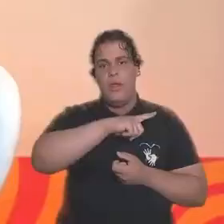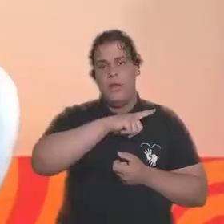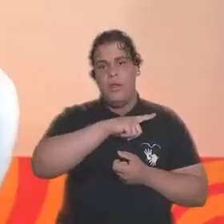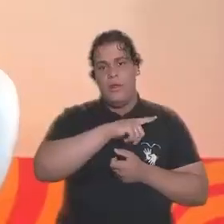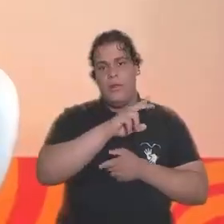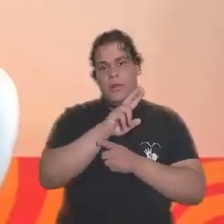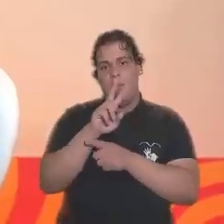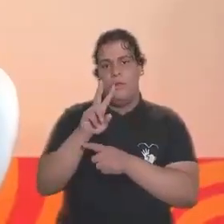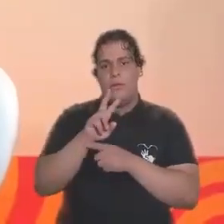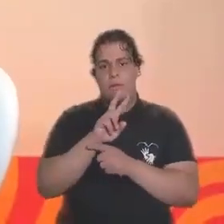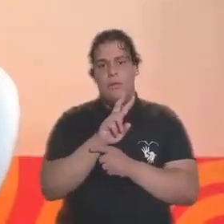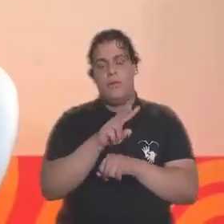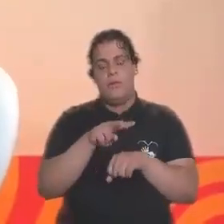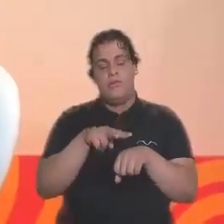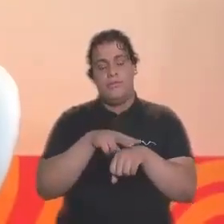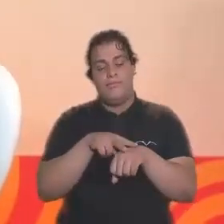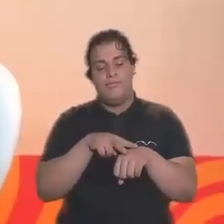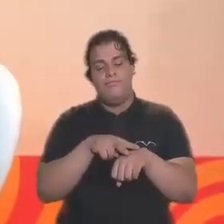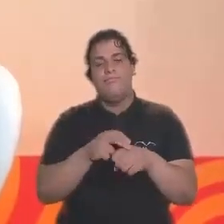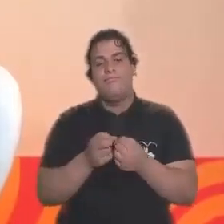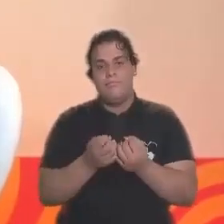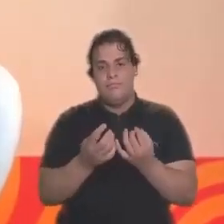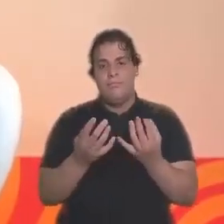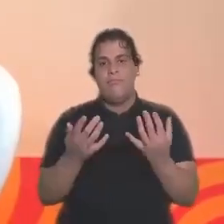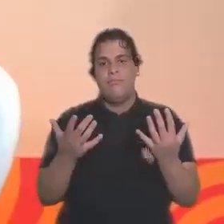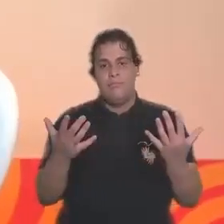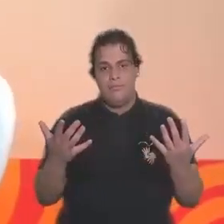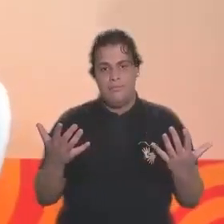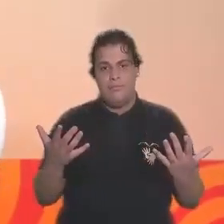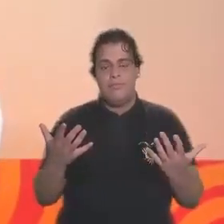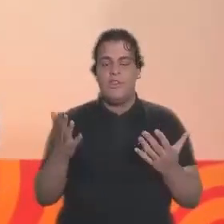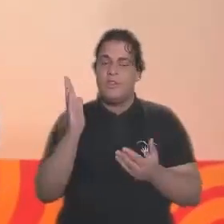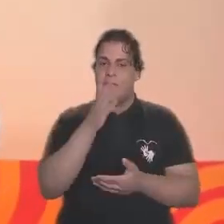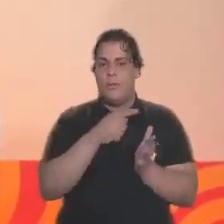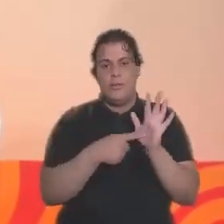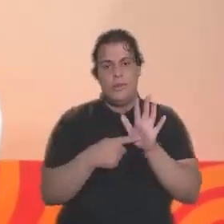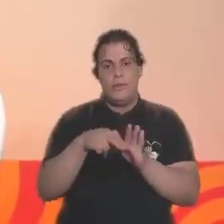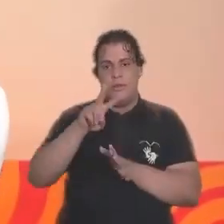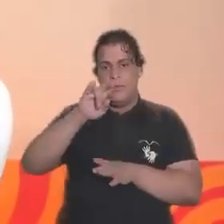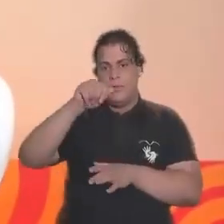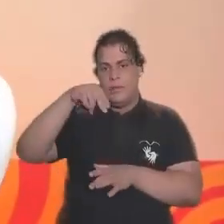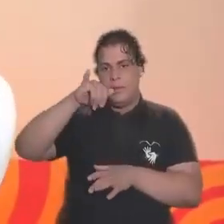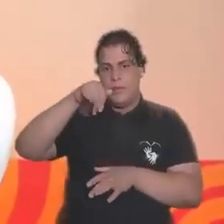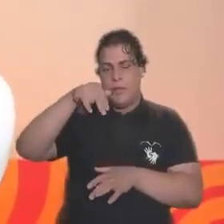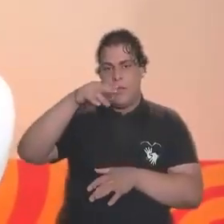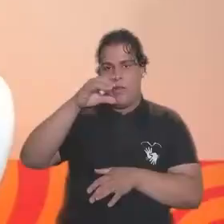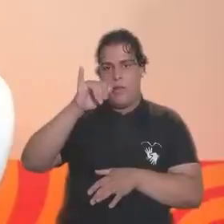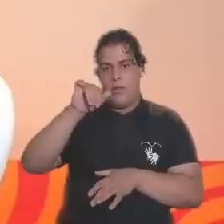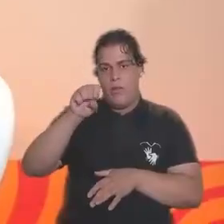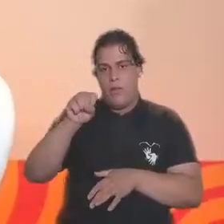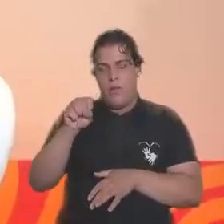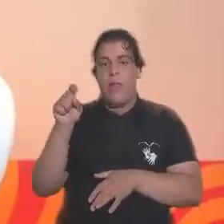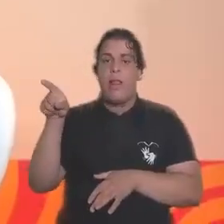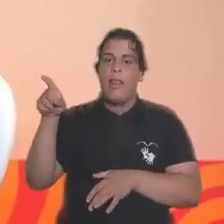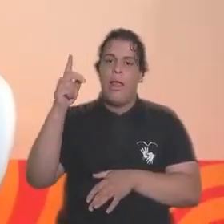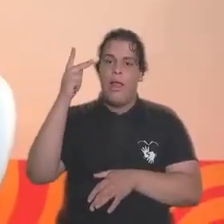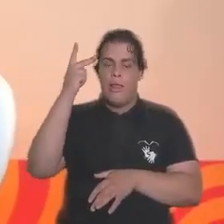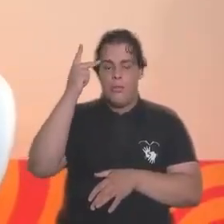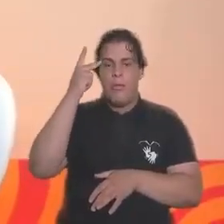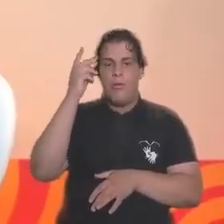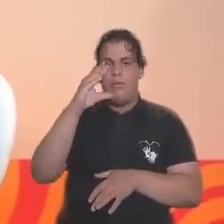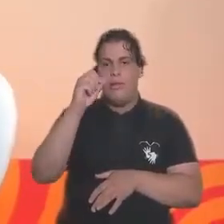esse cuidado pelo verde. Já apresentei para o Vinícius também, em Campinas, eles iniciaram o plantio